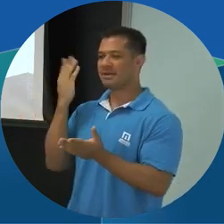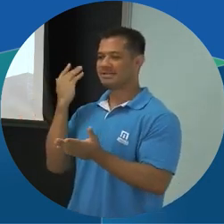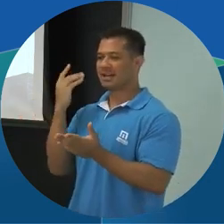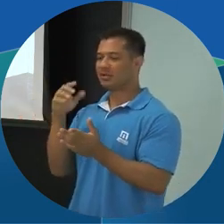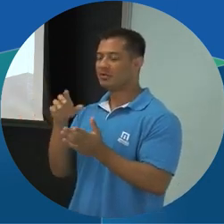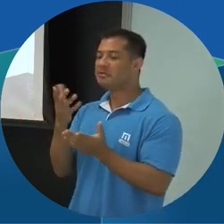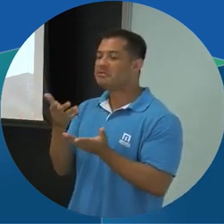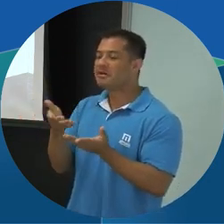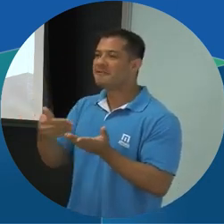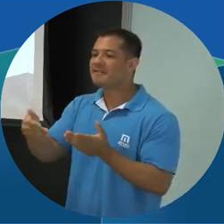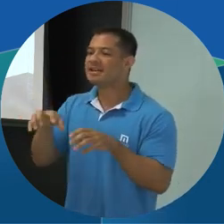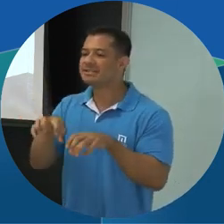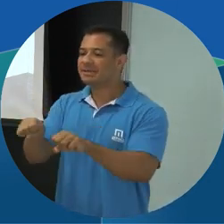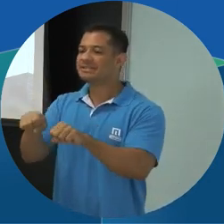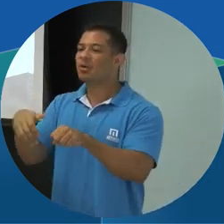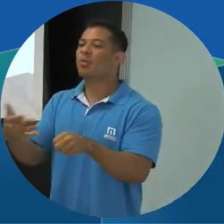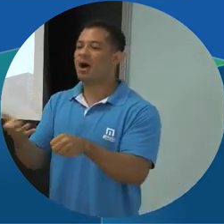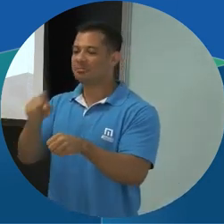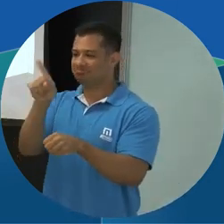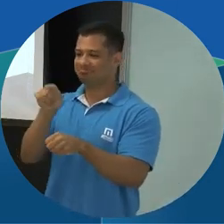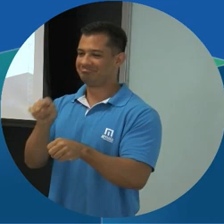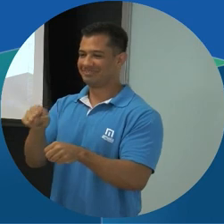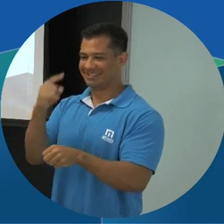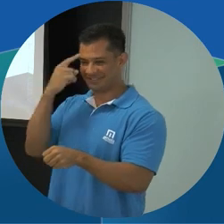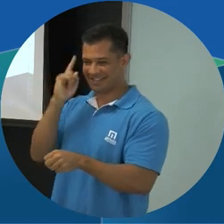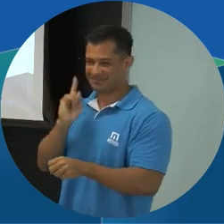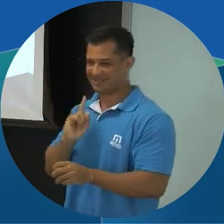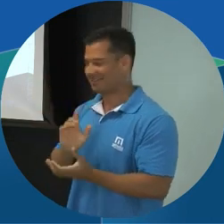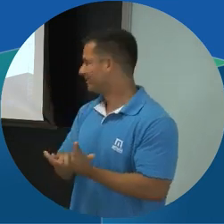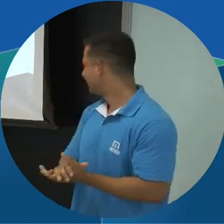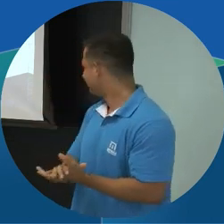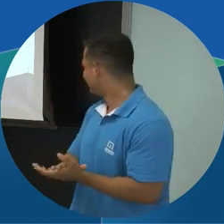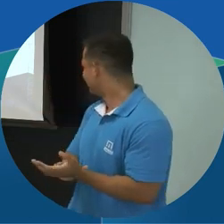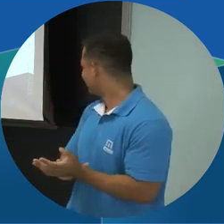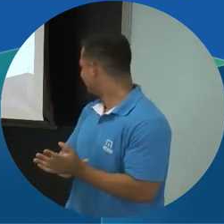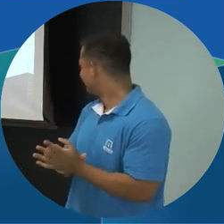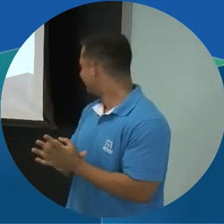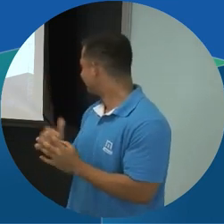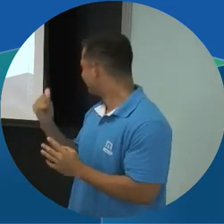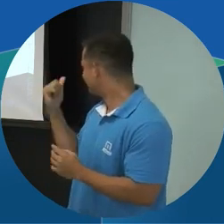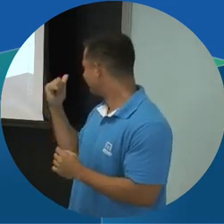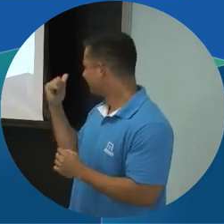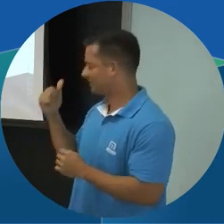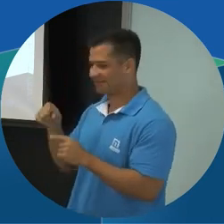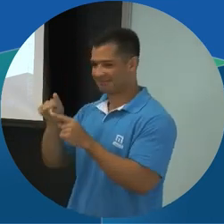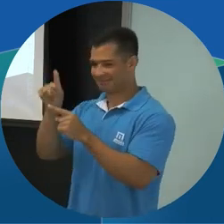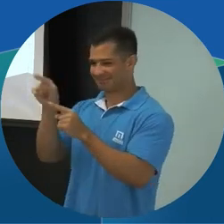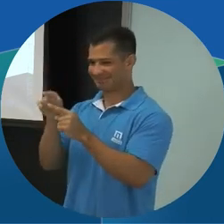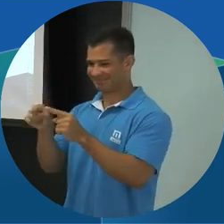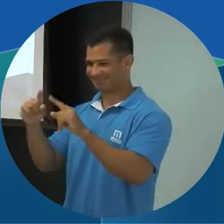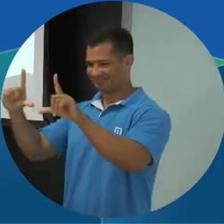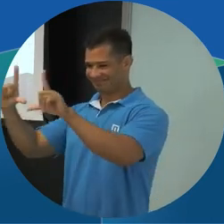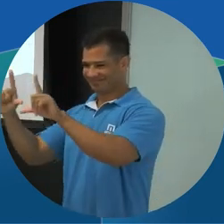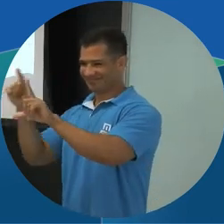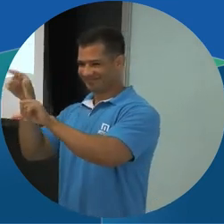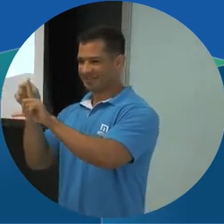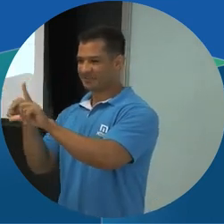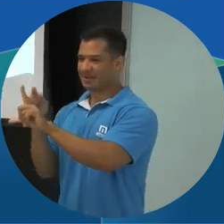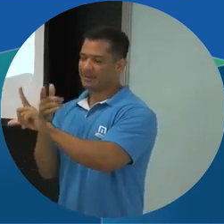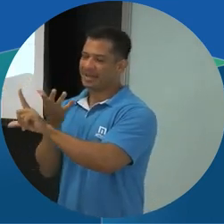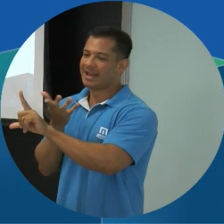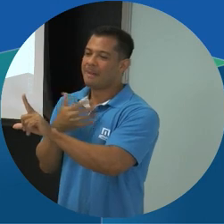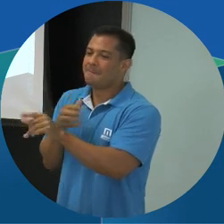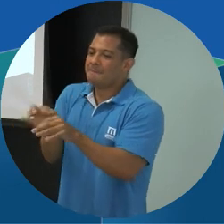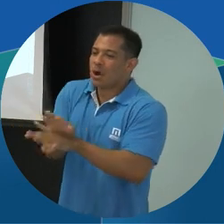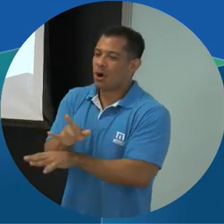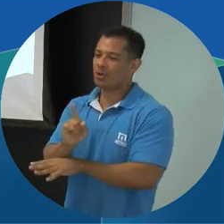ainda. Temos algumas coisas aqui em mente e em estudo, mas ainda não nada fechado. A gente está sempre